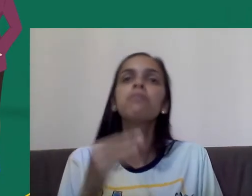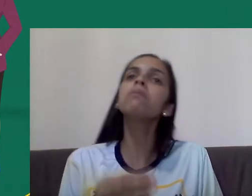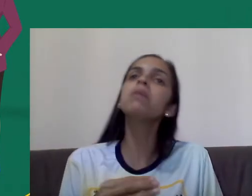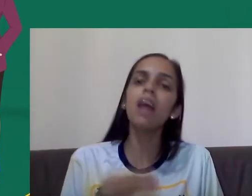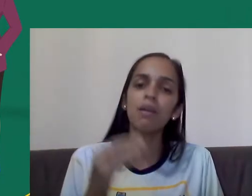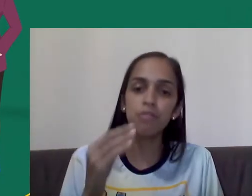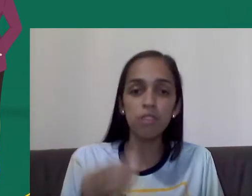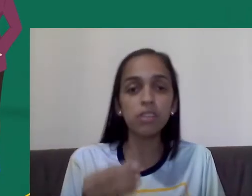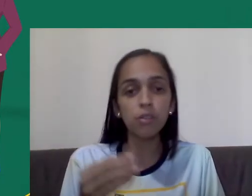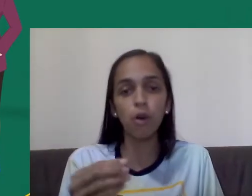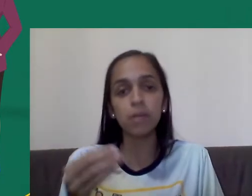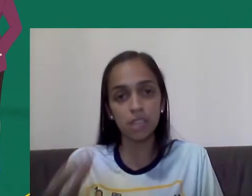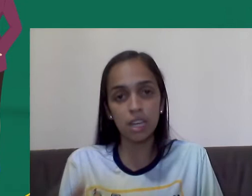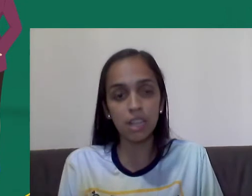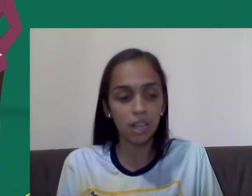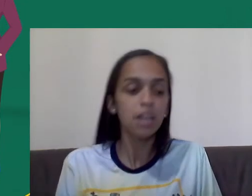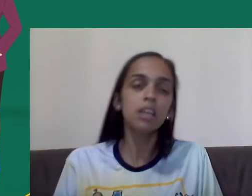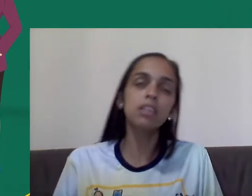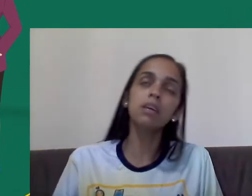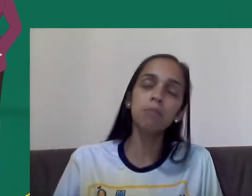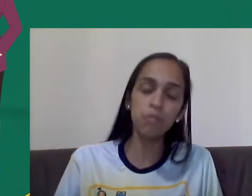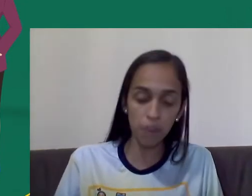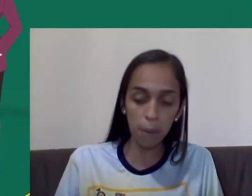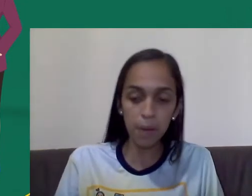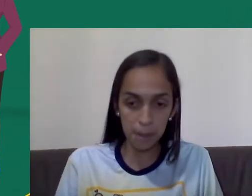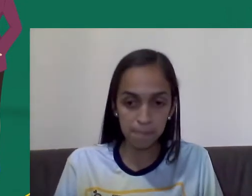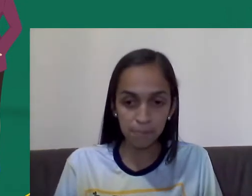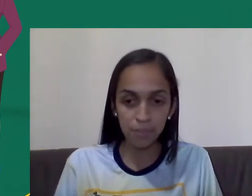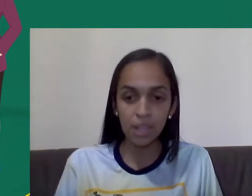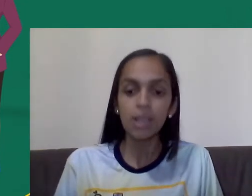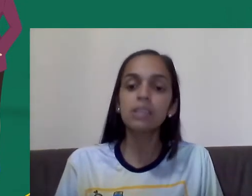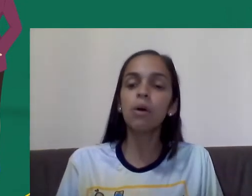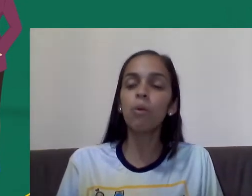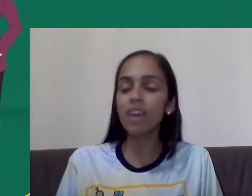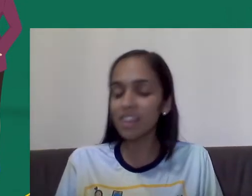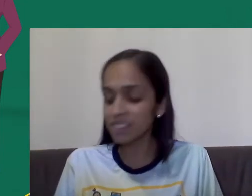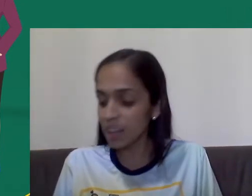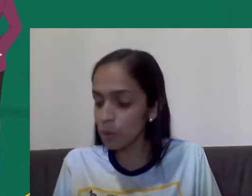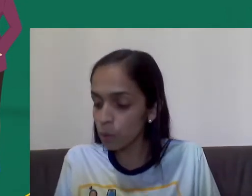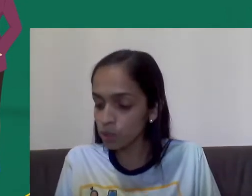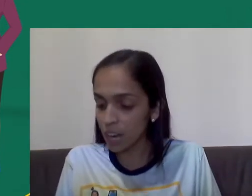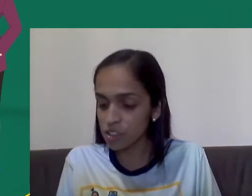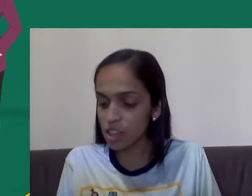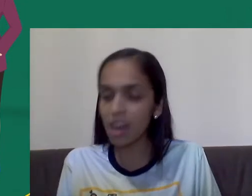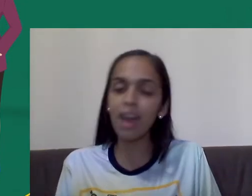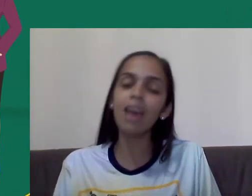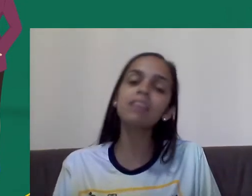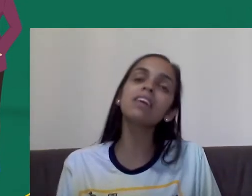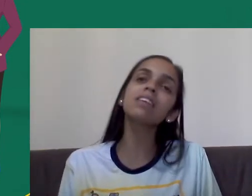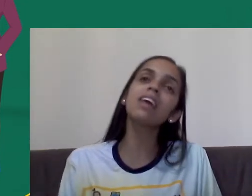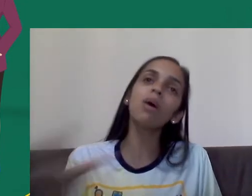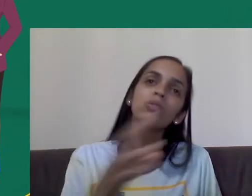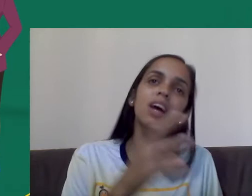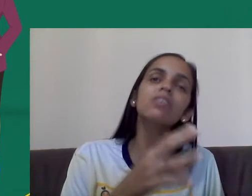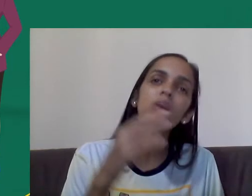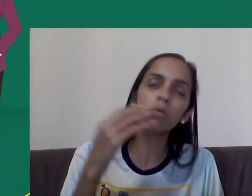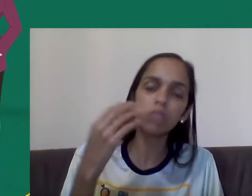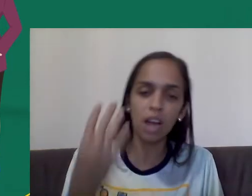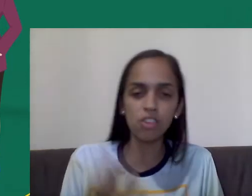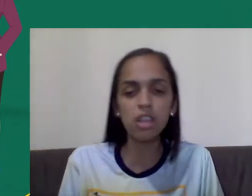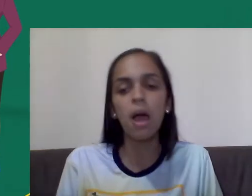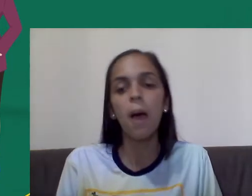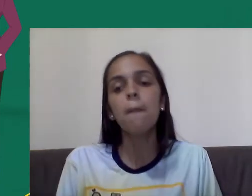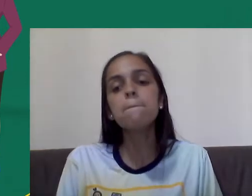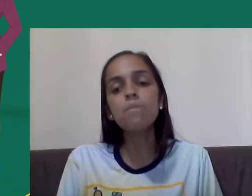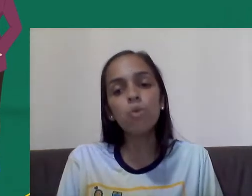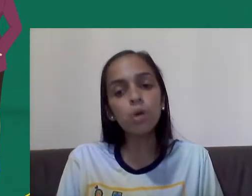um grupo familiar, viva de forma digna e viva bem. Então, esse daí é um contraste, isso aí tem causado esse